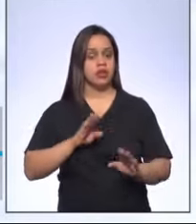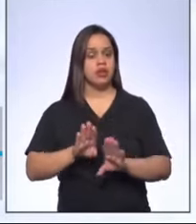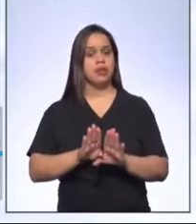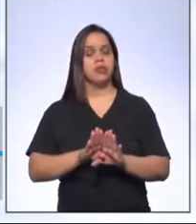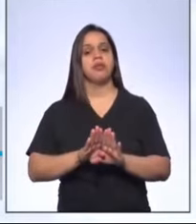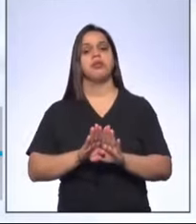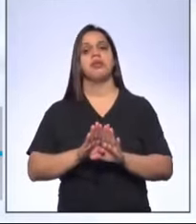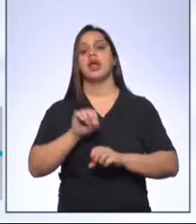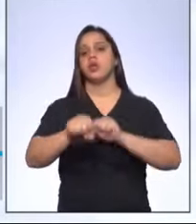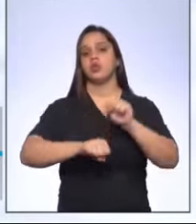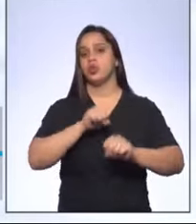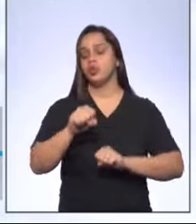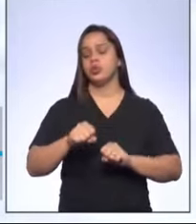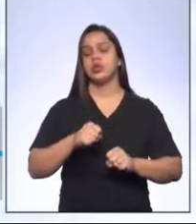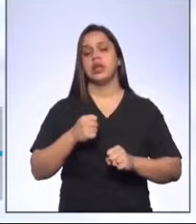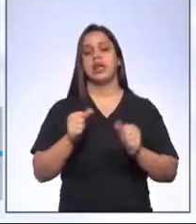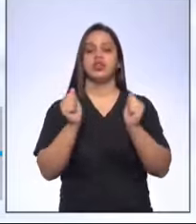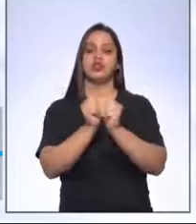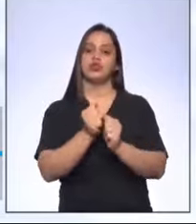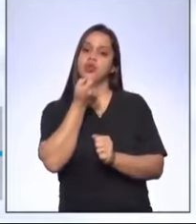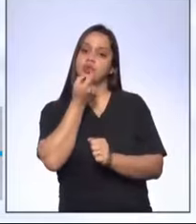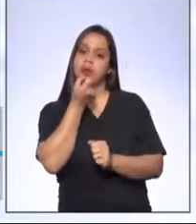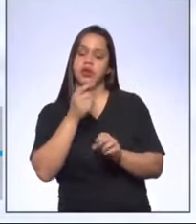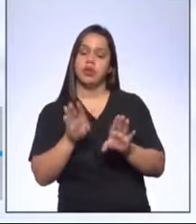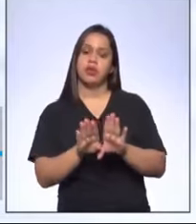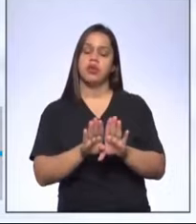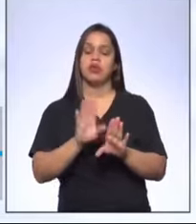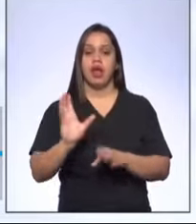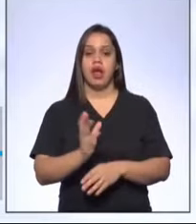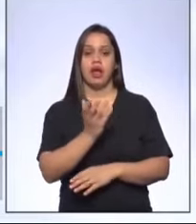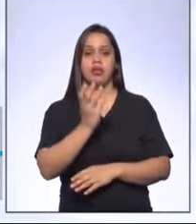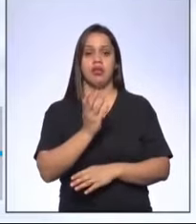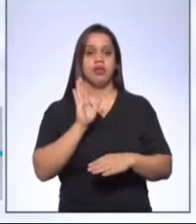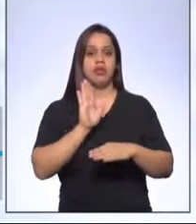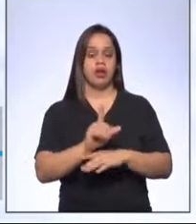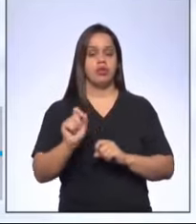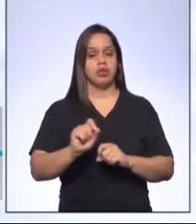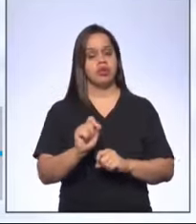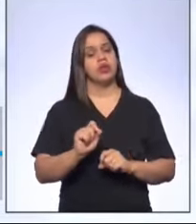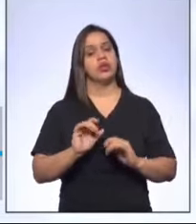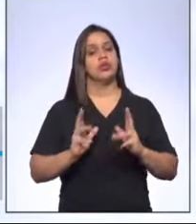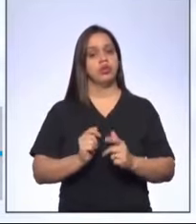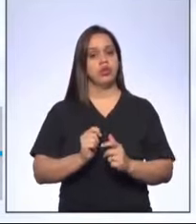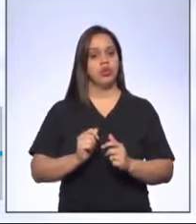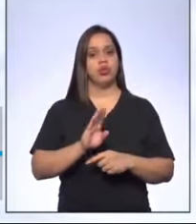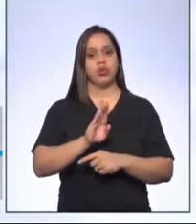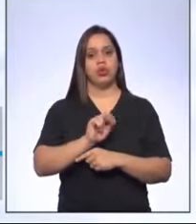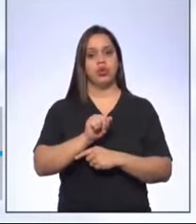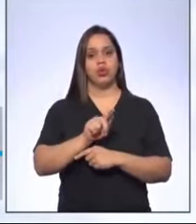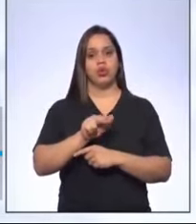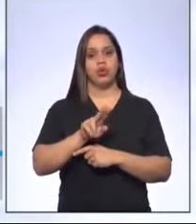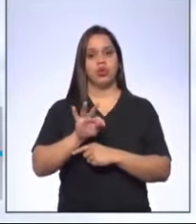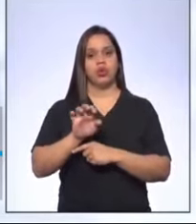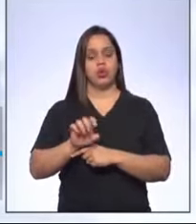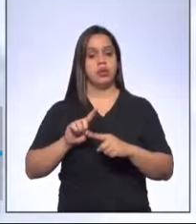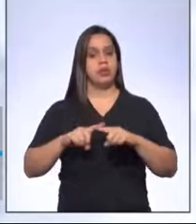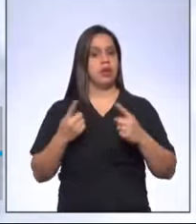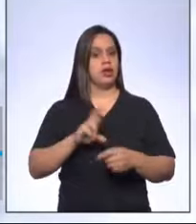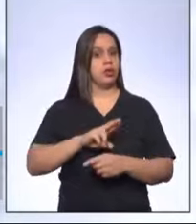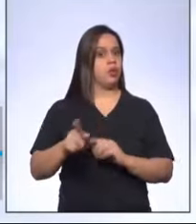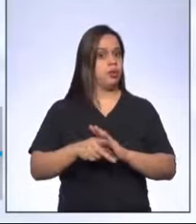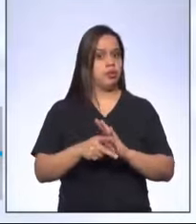vai ajudar a resolver esse problema da bronquite, tá? Mas não é na bronquite que acontece a troca gasosa,